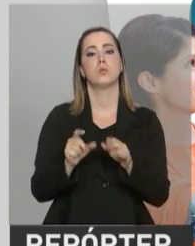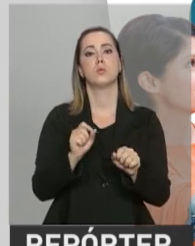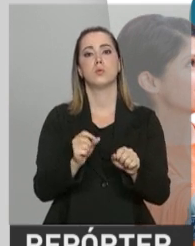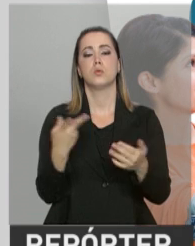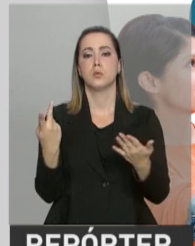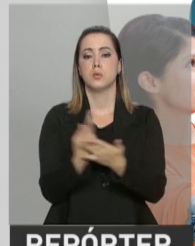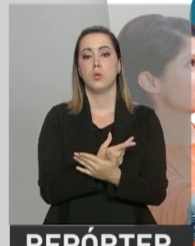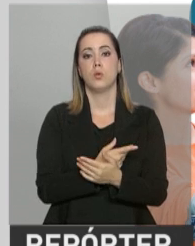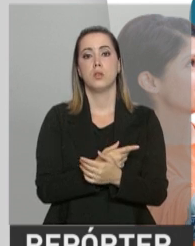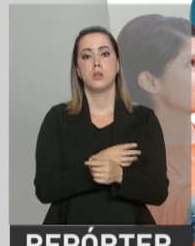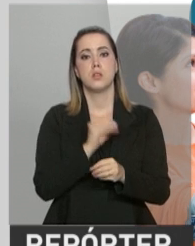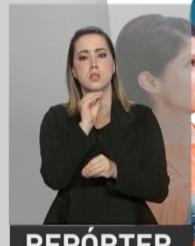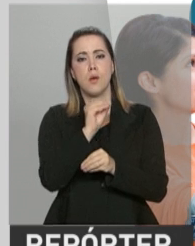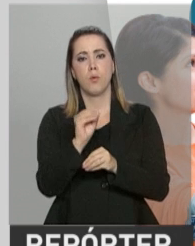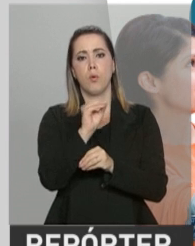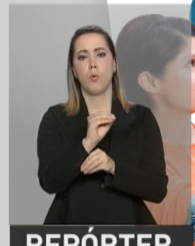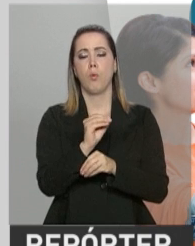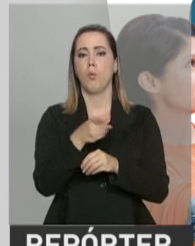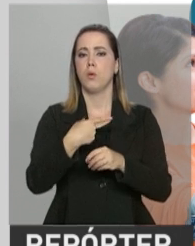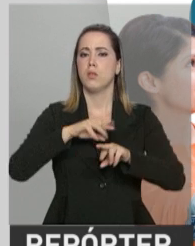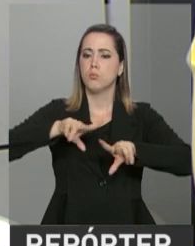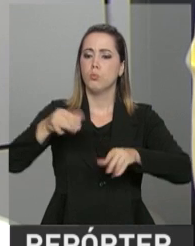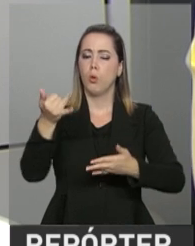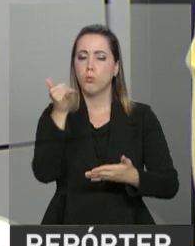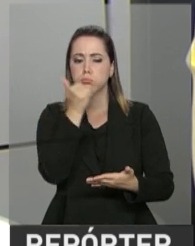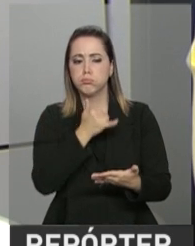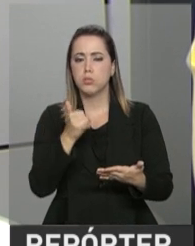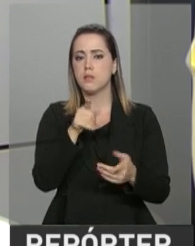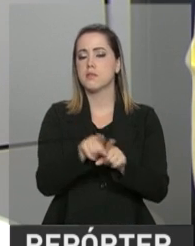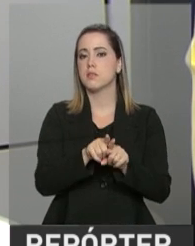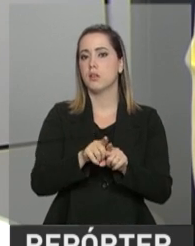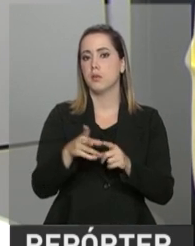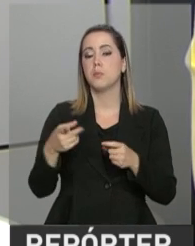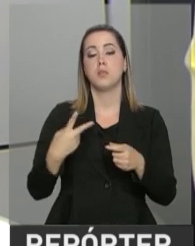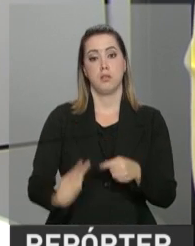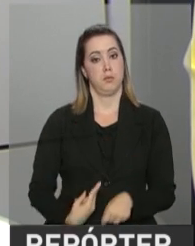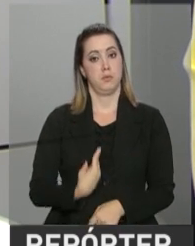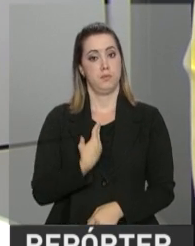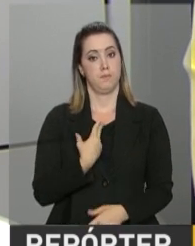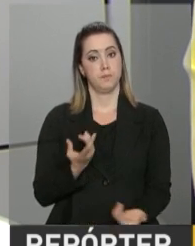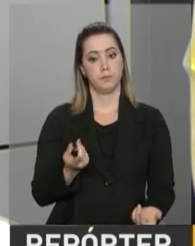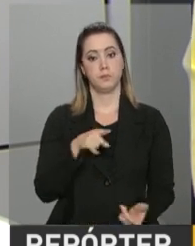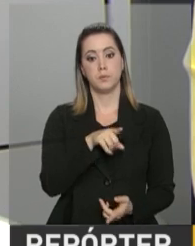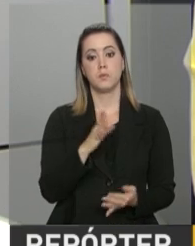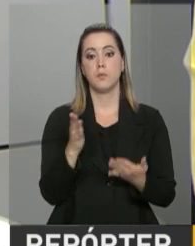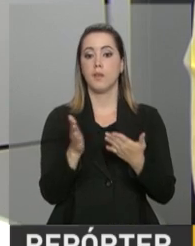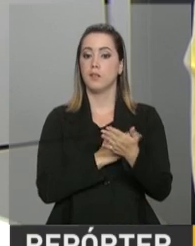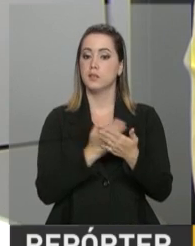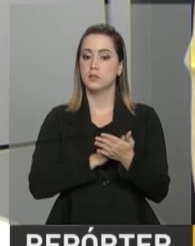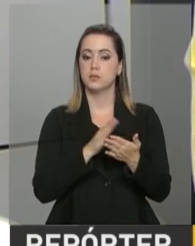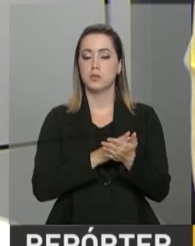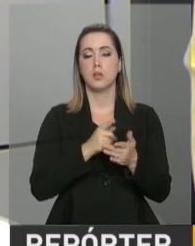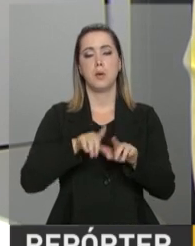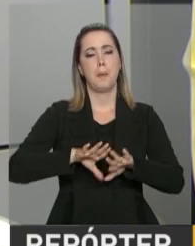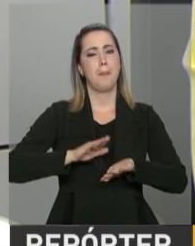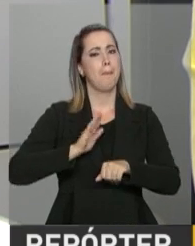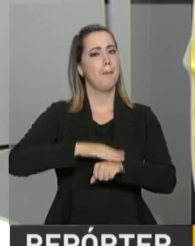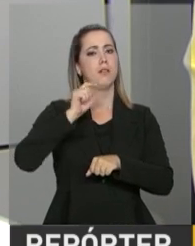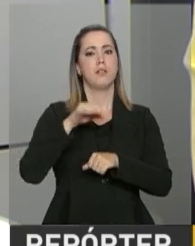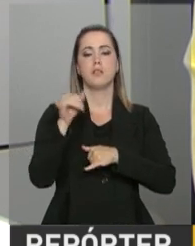realização de consultas, exames e cirurgias. Essa cartilha, ela vem trazer maiores informações